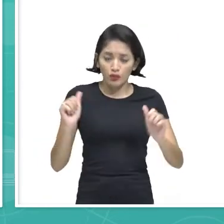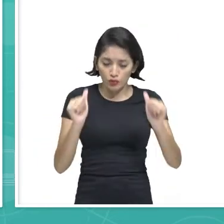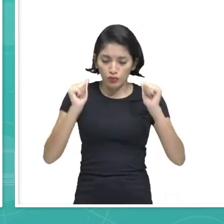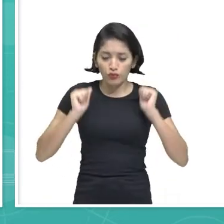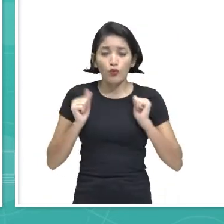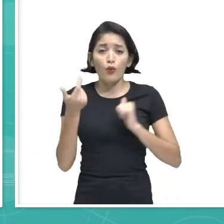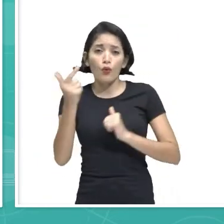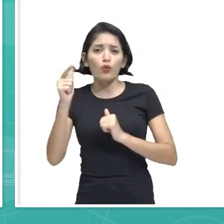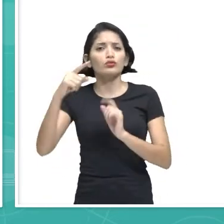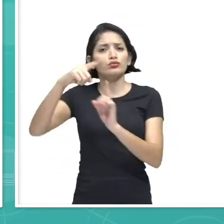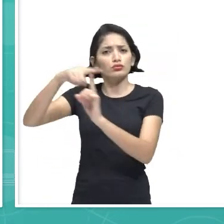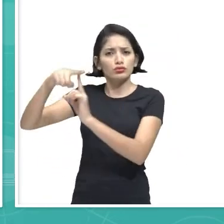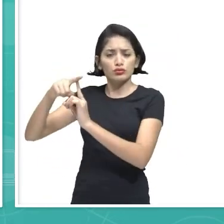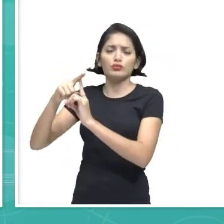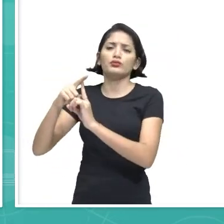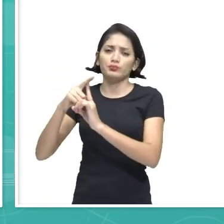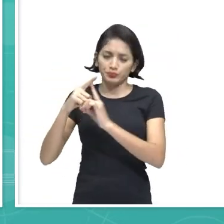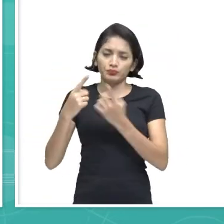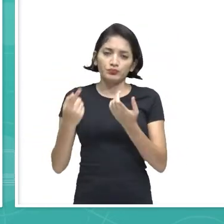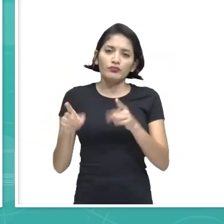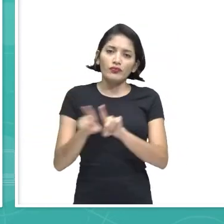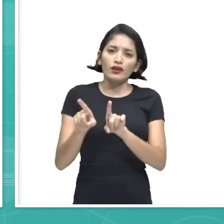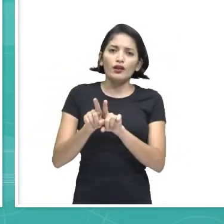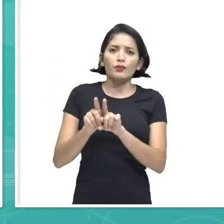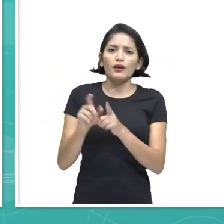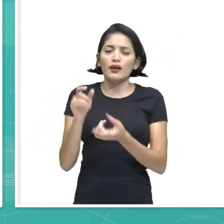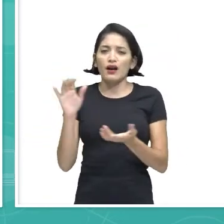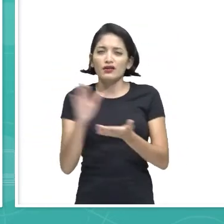outra atividade. Isso vai fazendo com que a gente vai